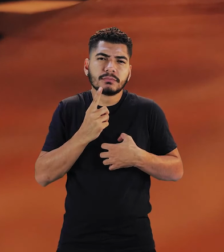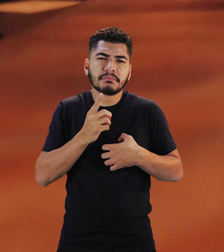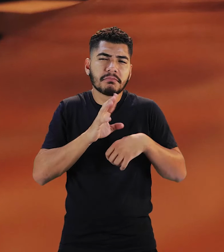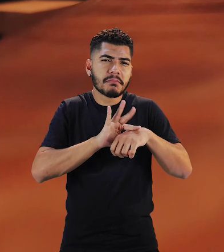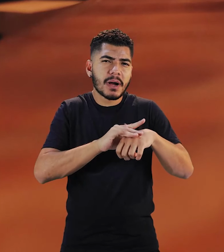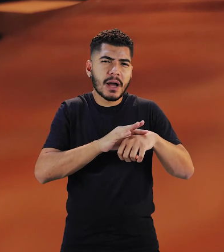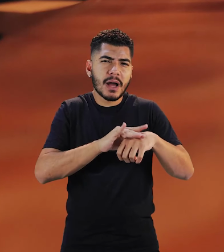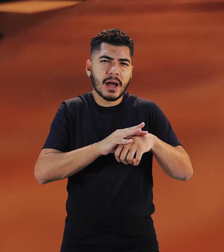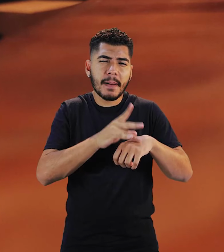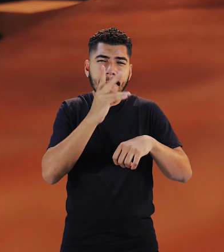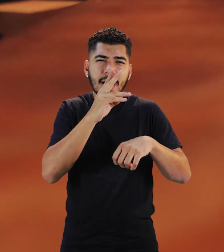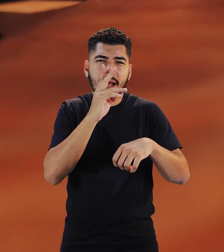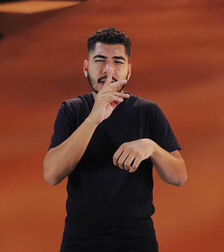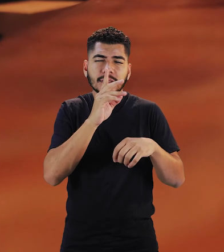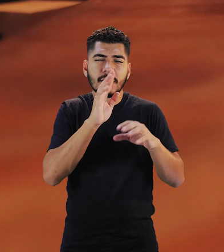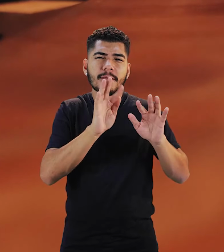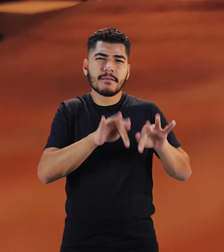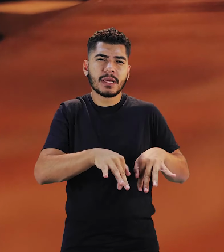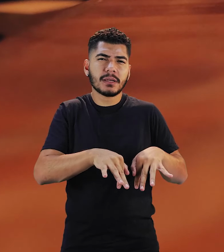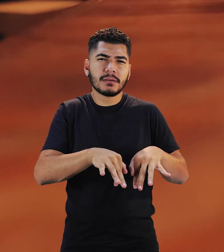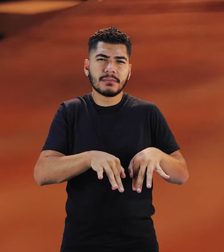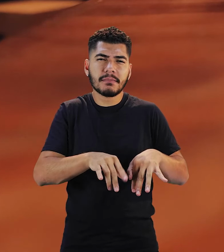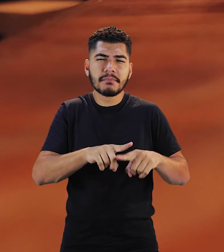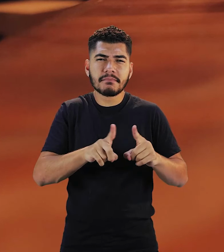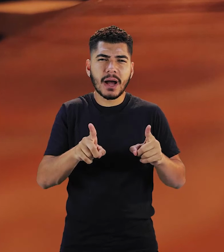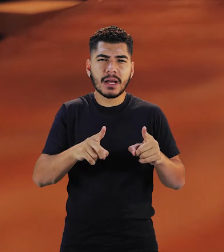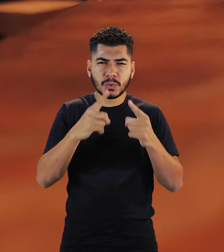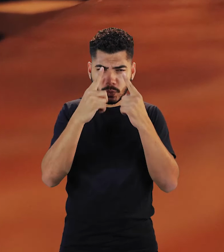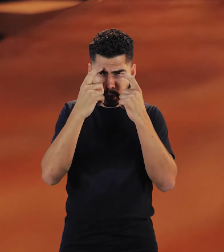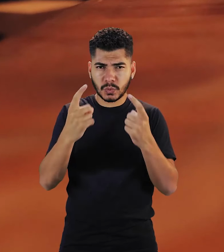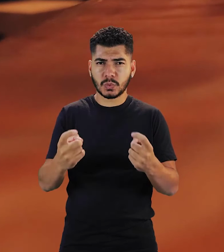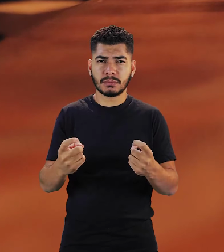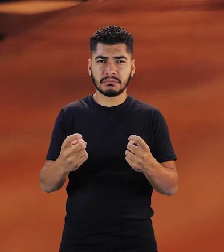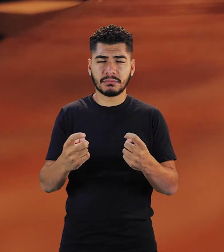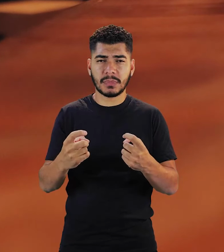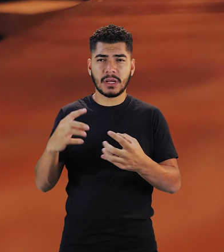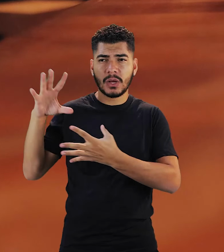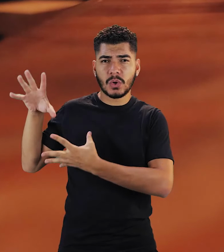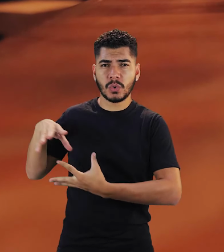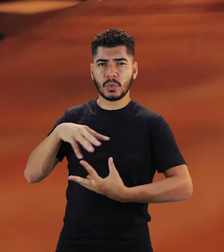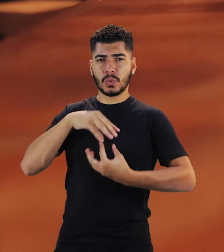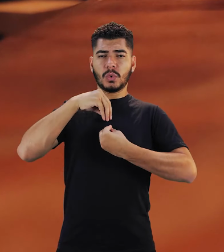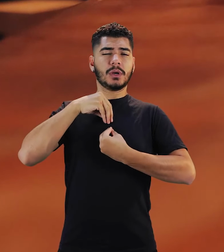com demasiada brutalidade, de que não recuperara sua presença de espírito.